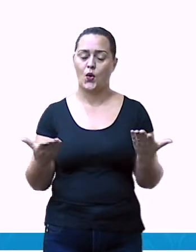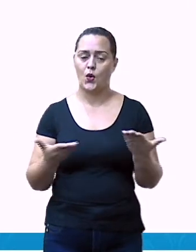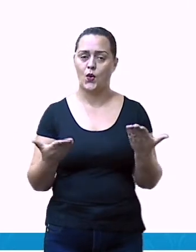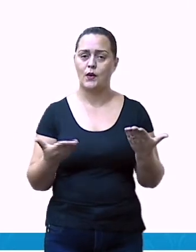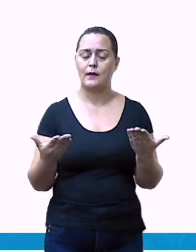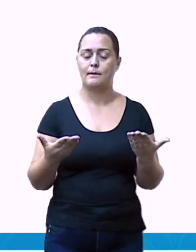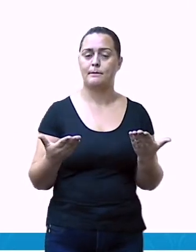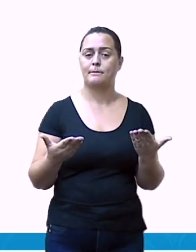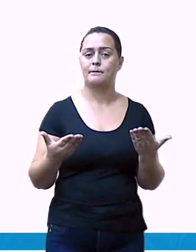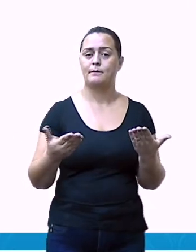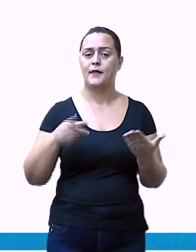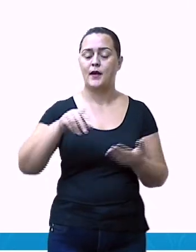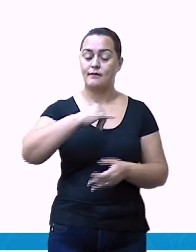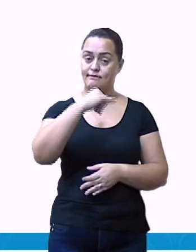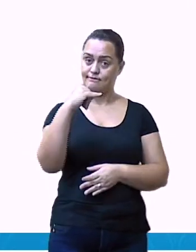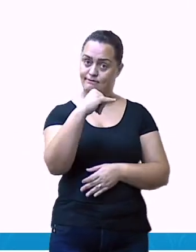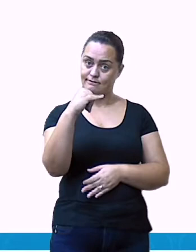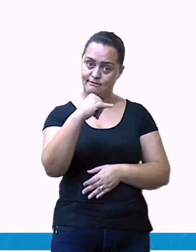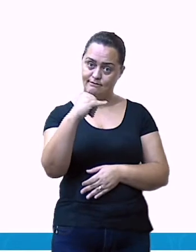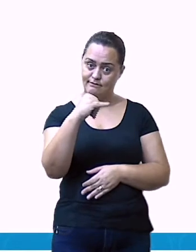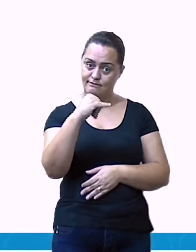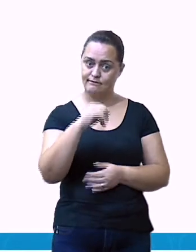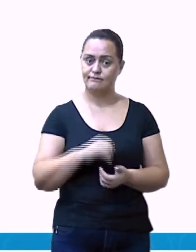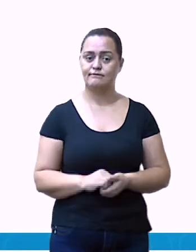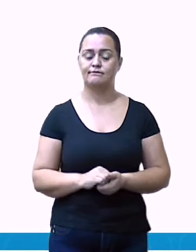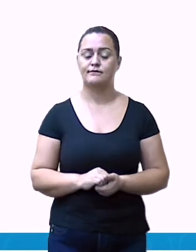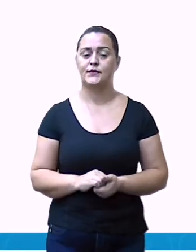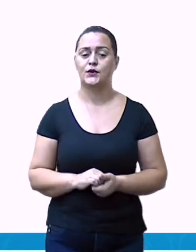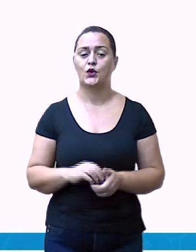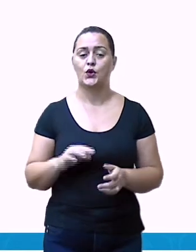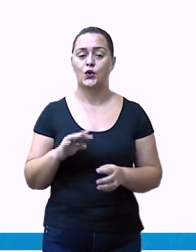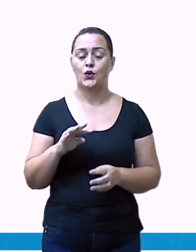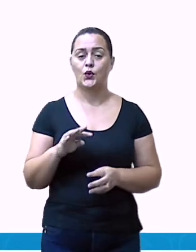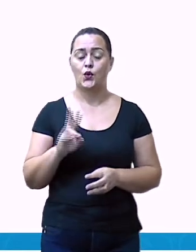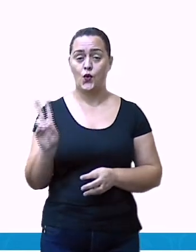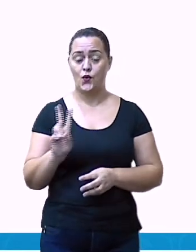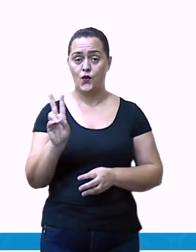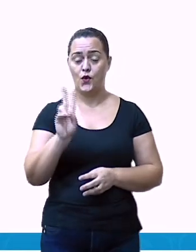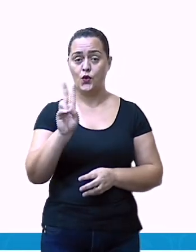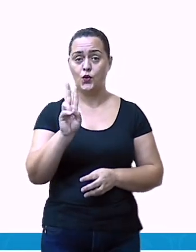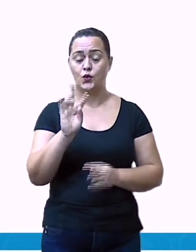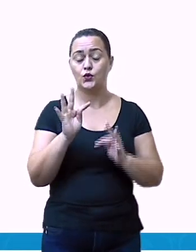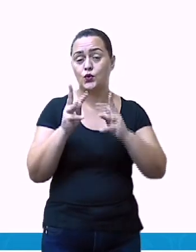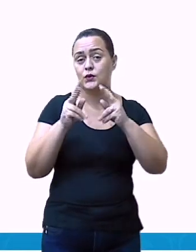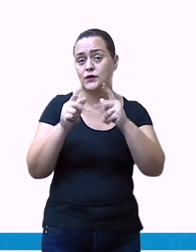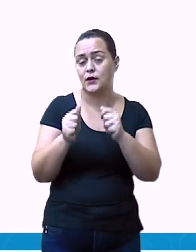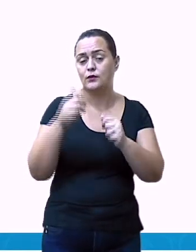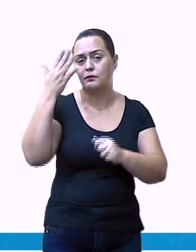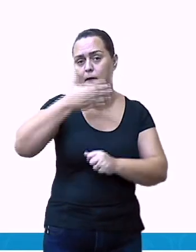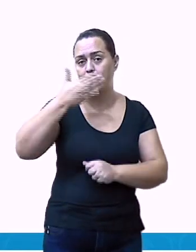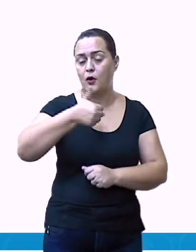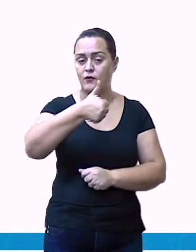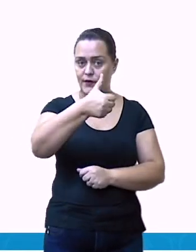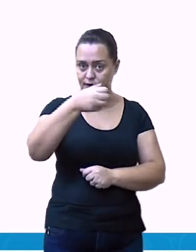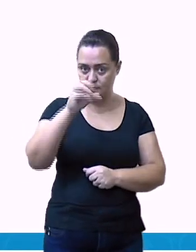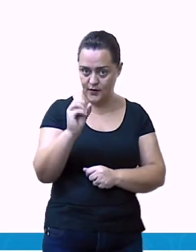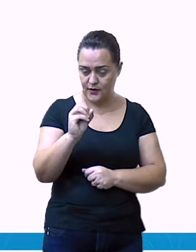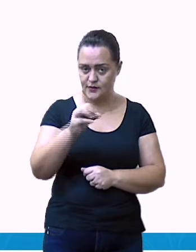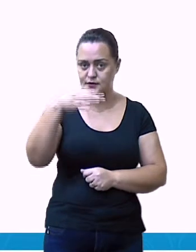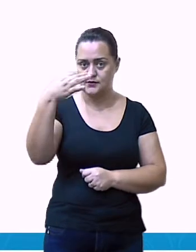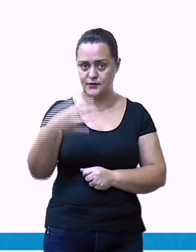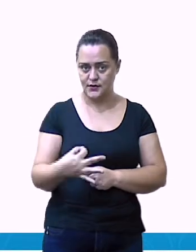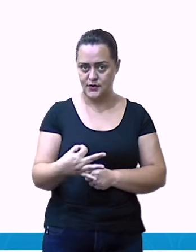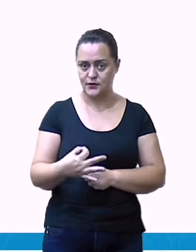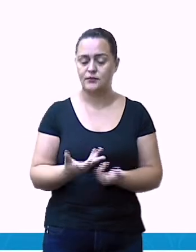colocando aqui o nosso sinal de subtração, a igualdade, vamos diminuir. 0 tira 0 fica 0. Vamos pegar